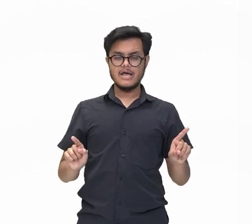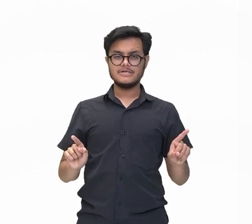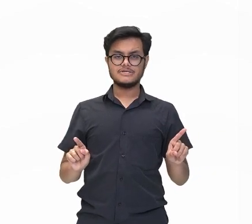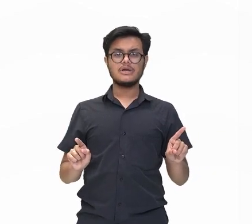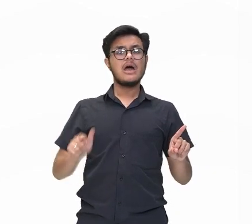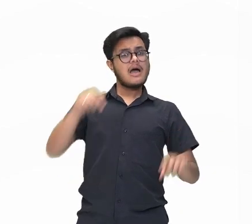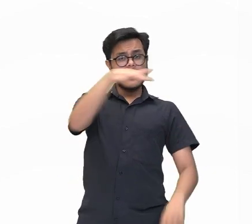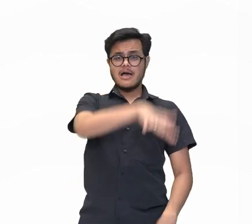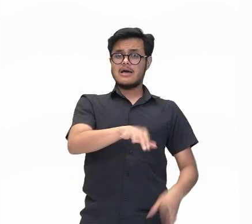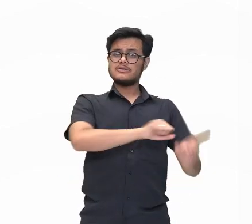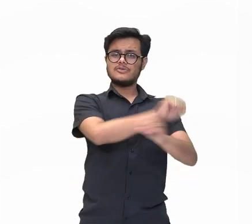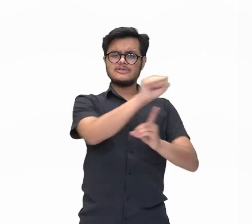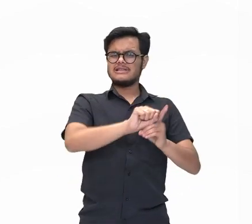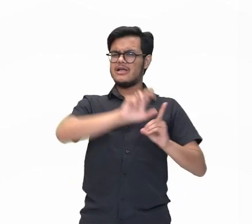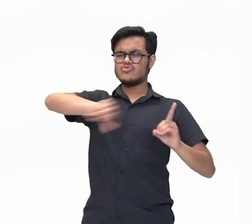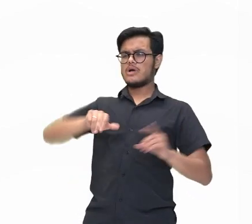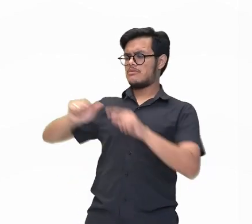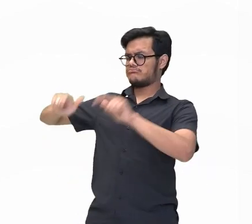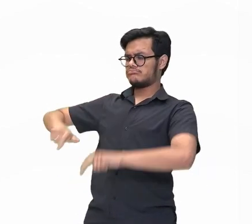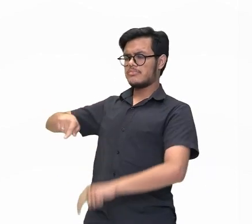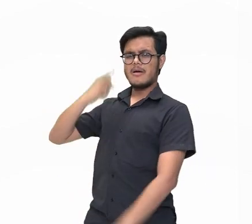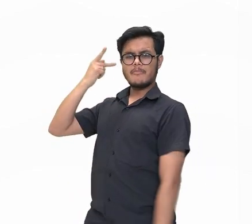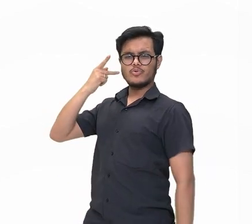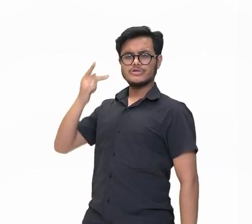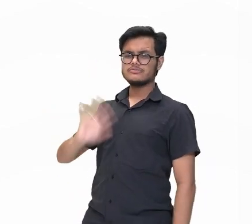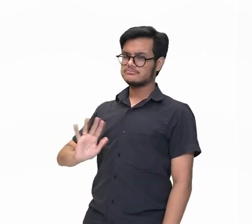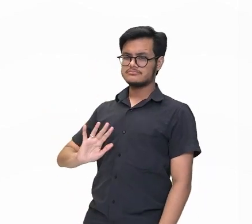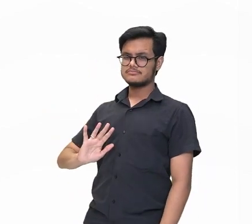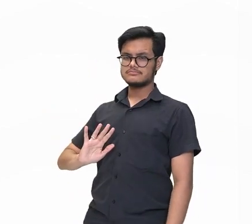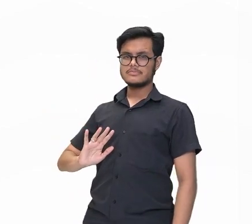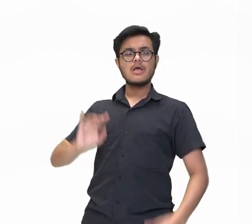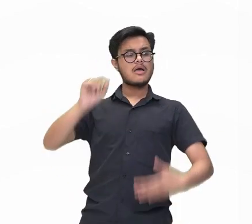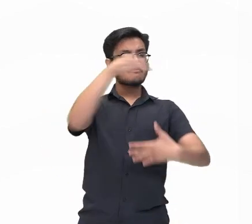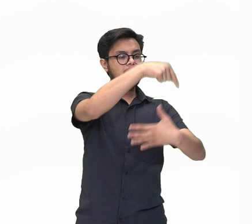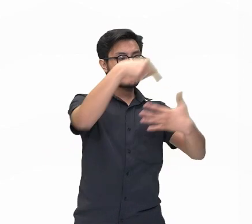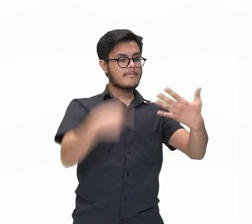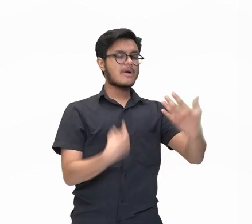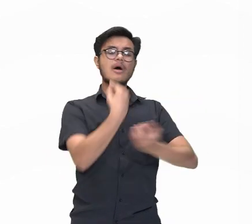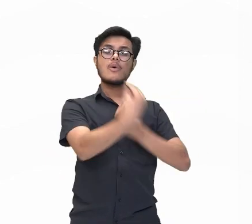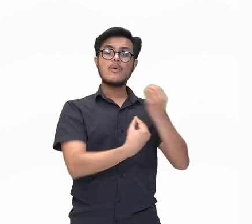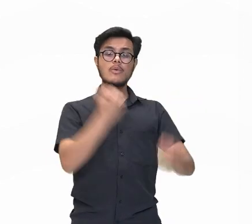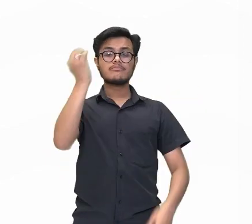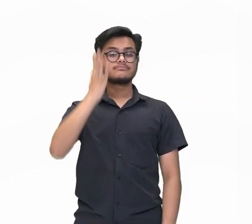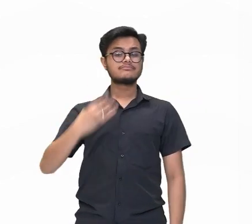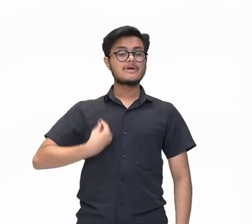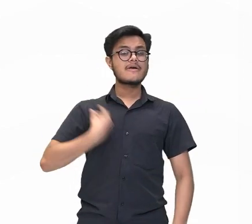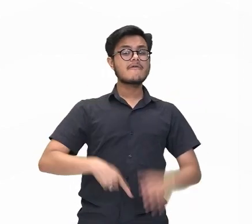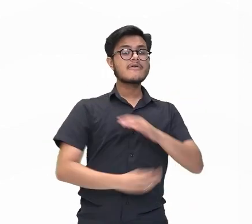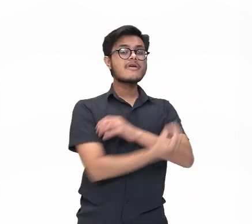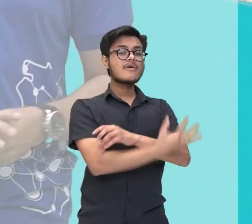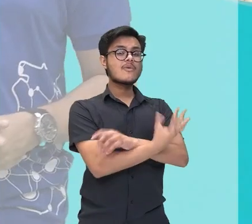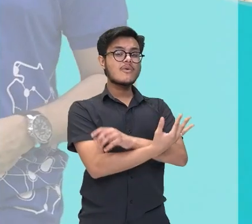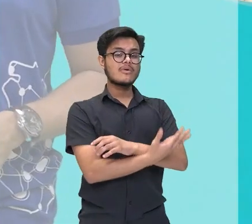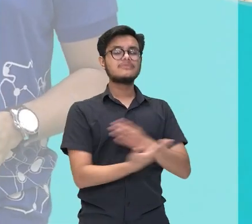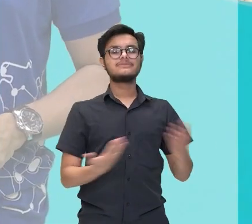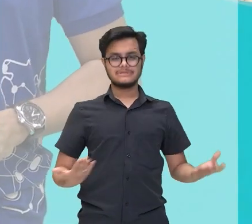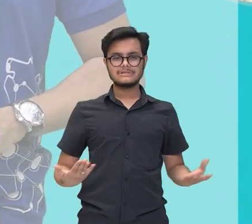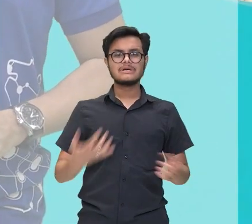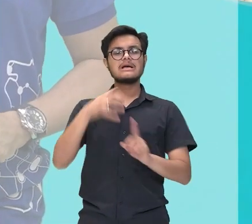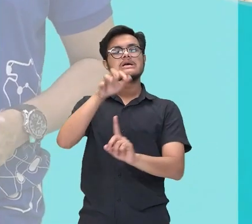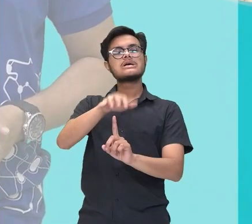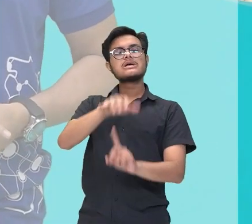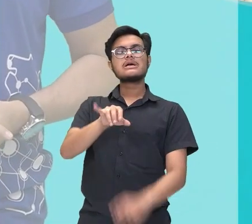é um problema generalizado no Brasil, não só na política. Eu trouxe exemplos para confirmar isso. Então, nós chamamos de